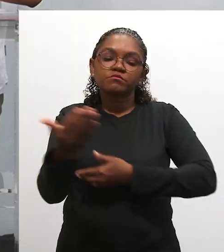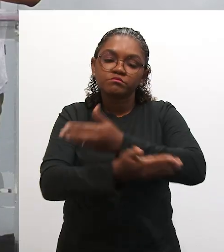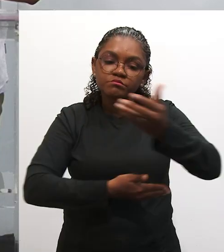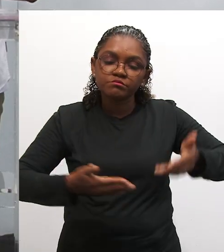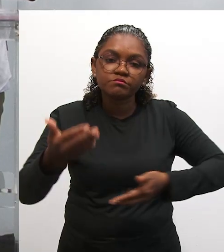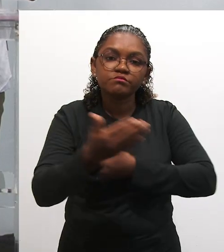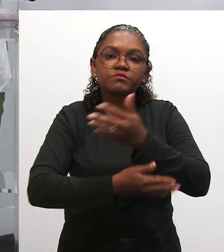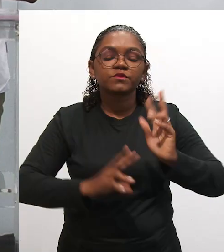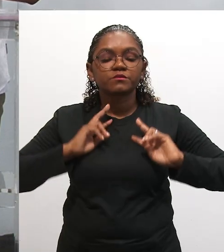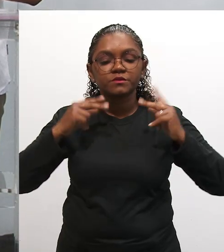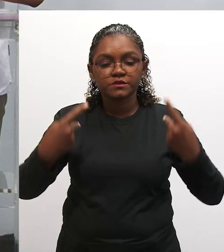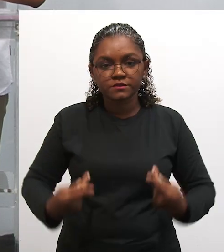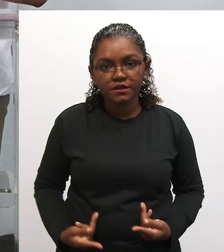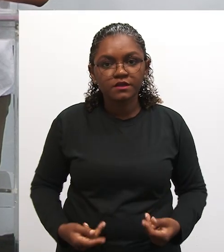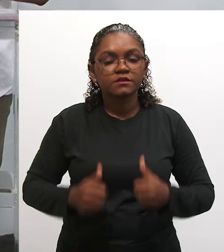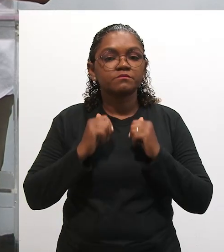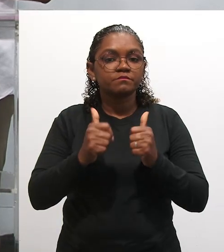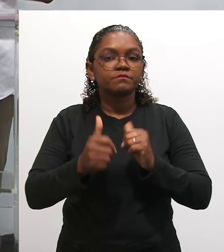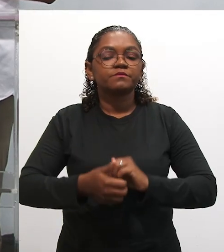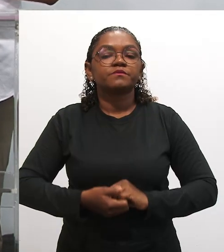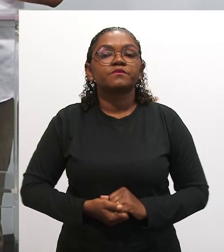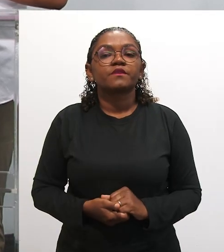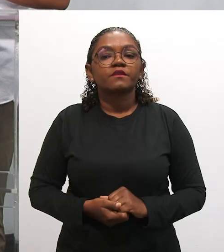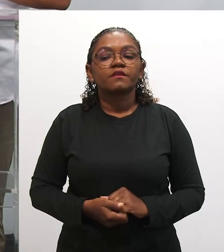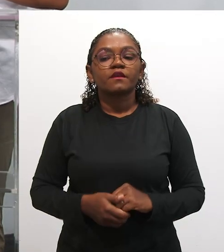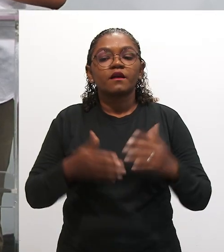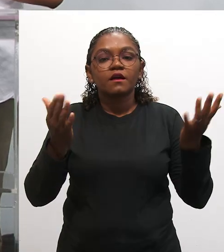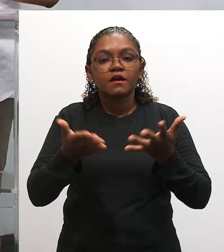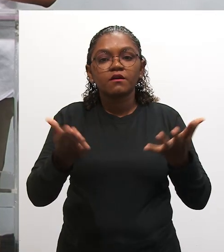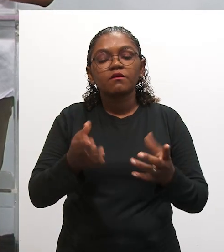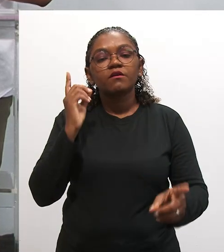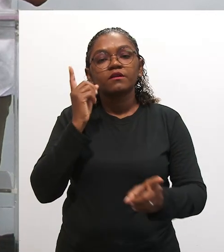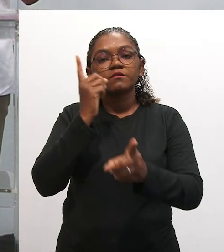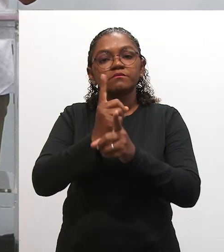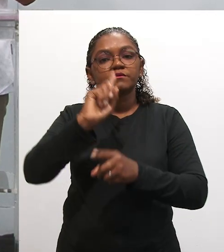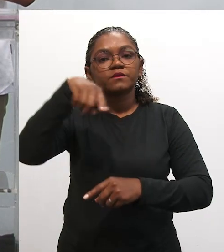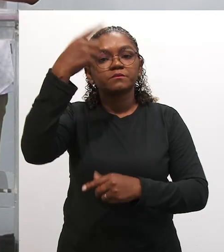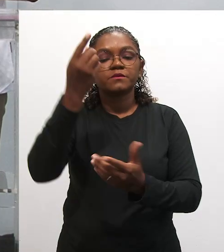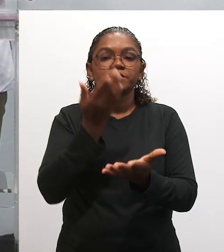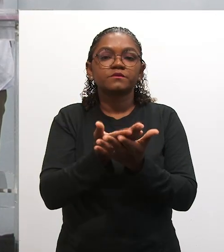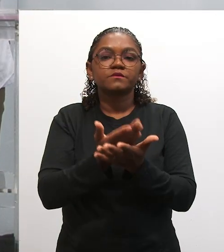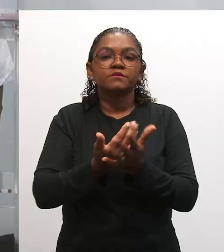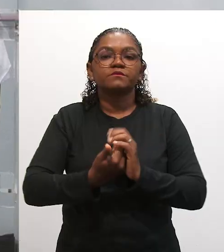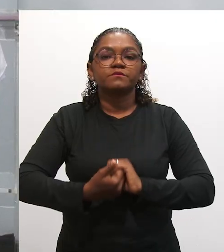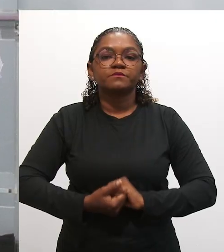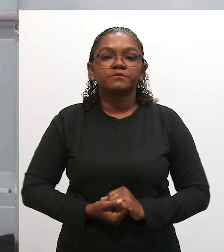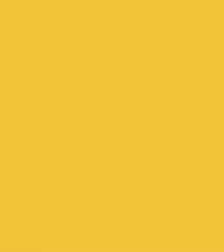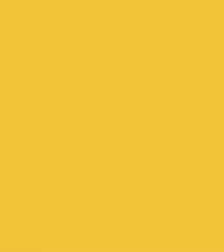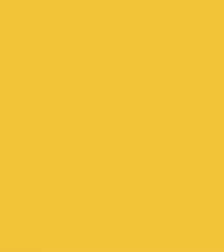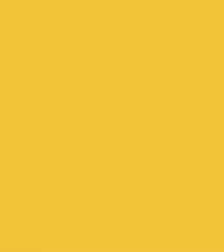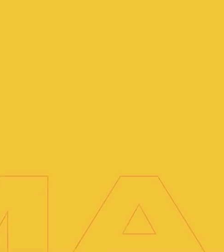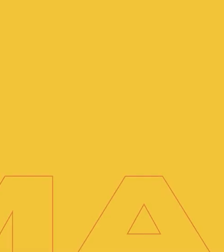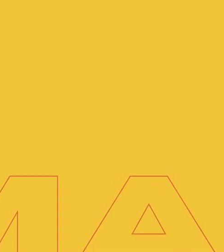humanizada. Terminamos a nossa unidade por aqui. Desejo a todos um bom estudo e nos vemos na próxima disciplina.